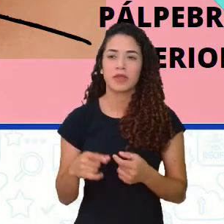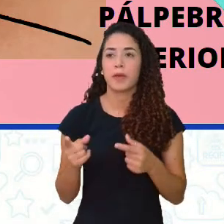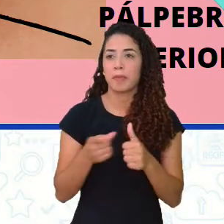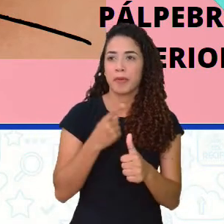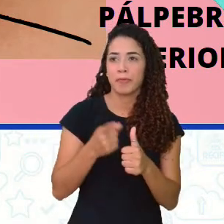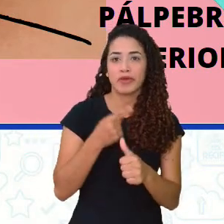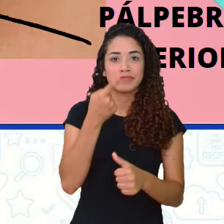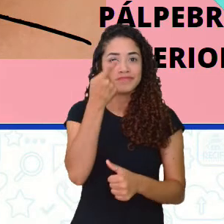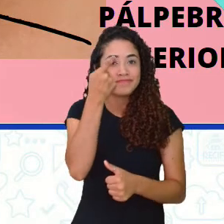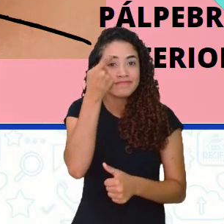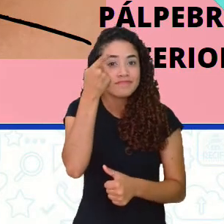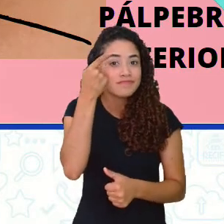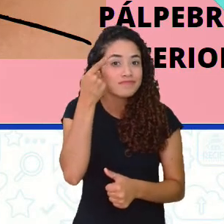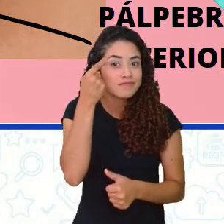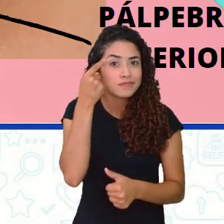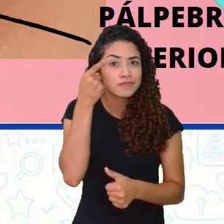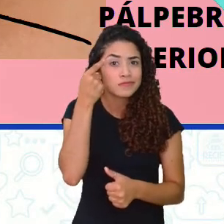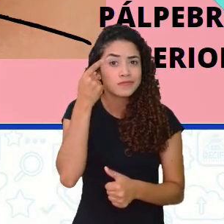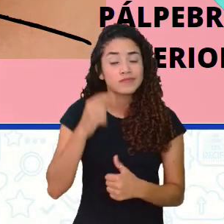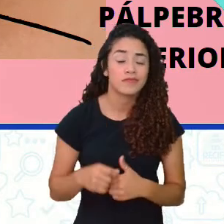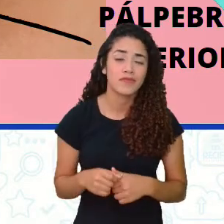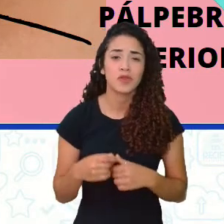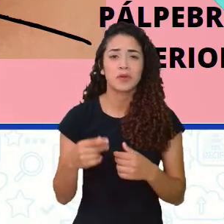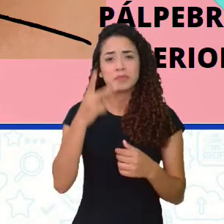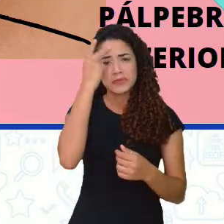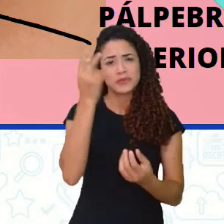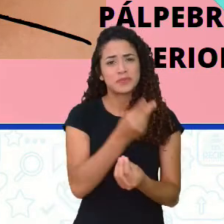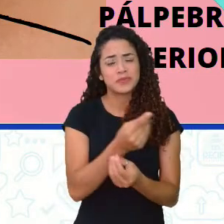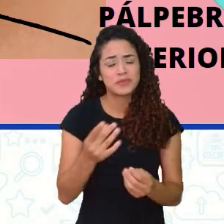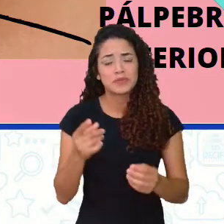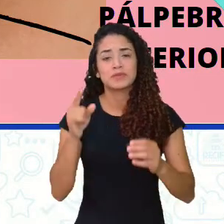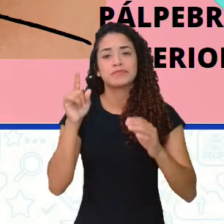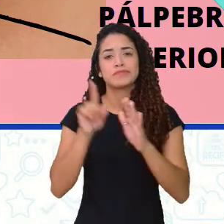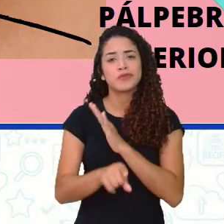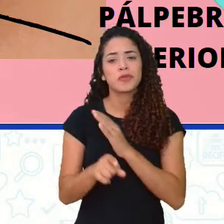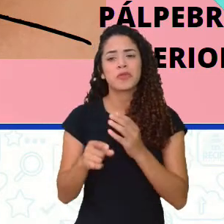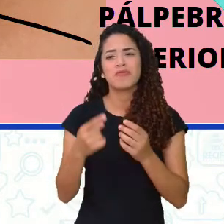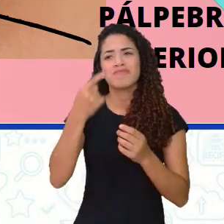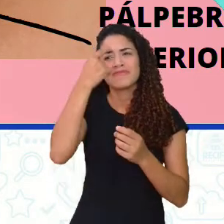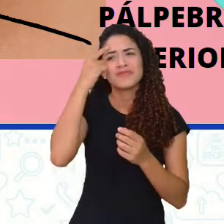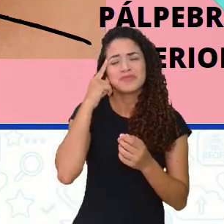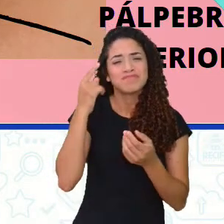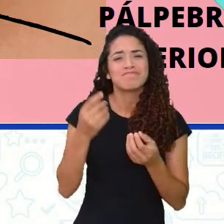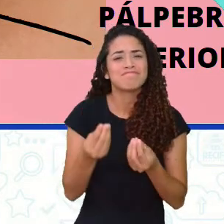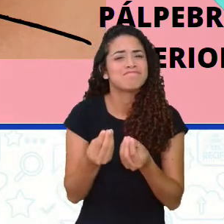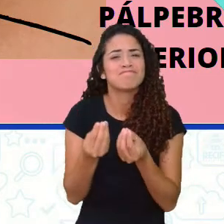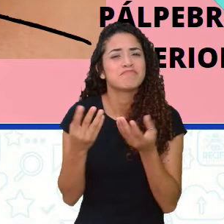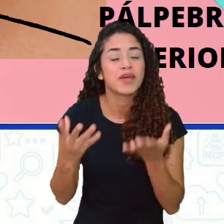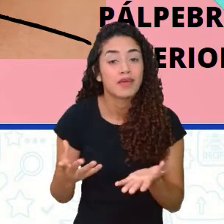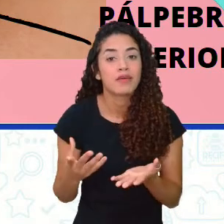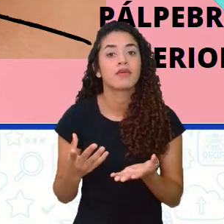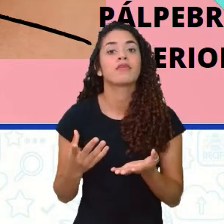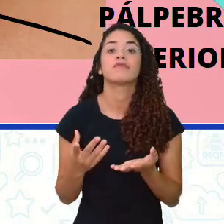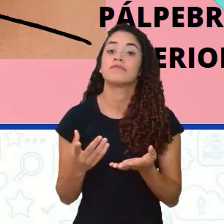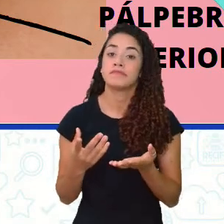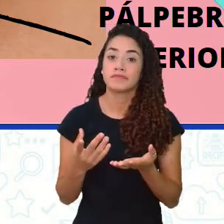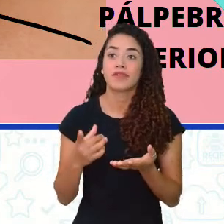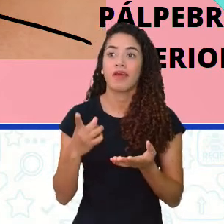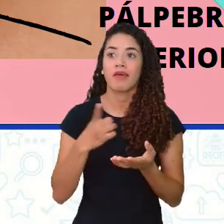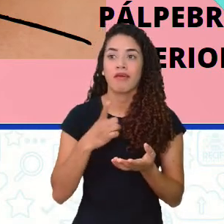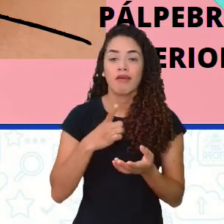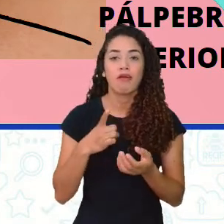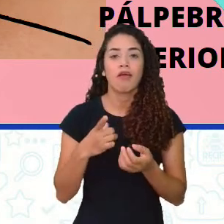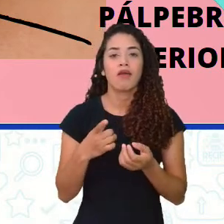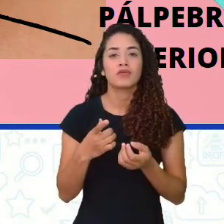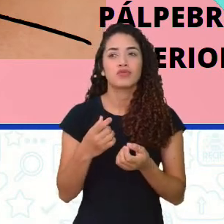da sobrancelha, né? Muita gente pergunta qual é a função da sobrancelha. Então, a sobrancelha ela tem uma função de sustentar